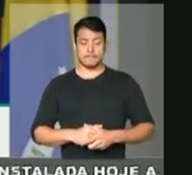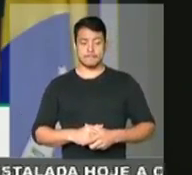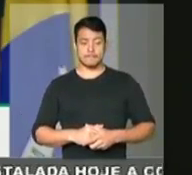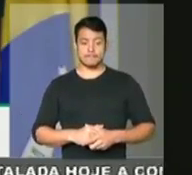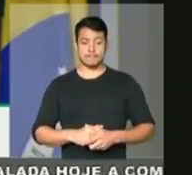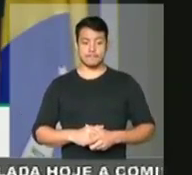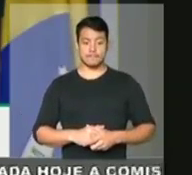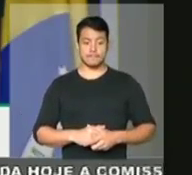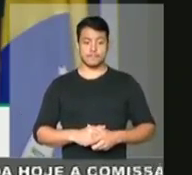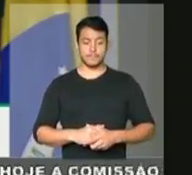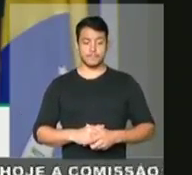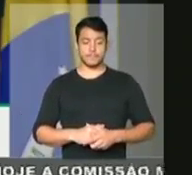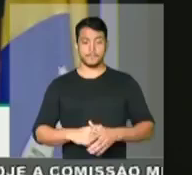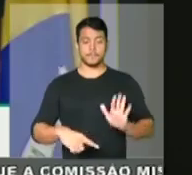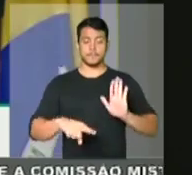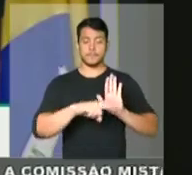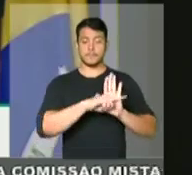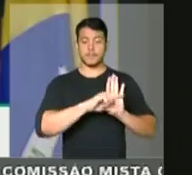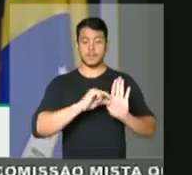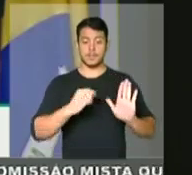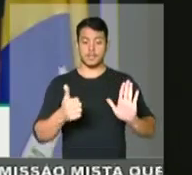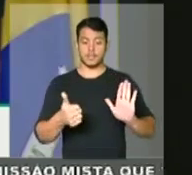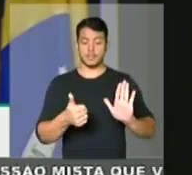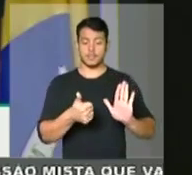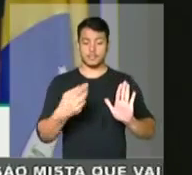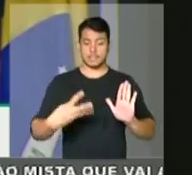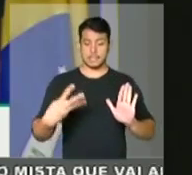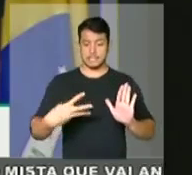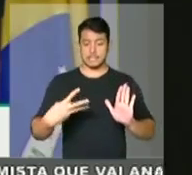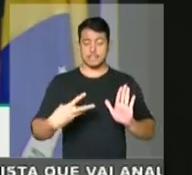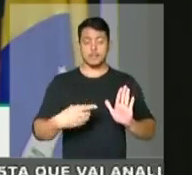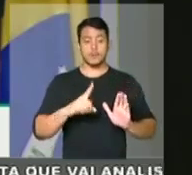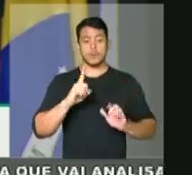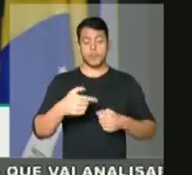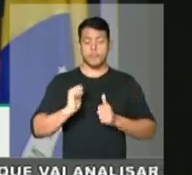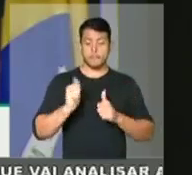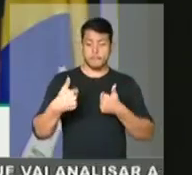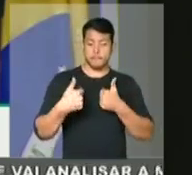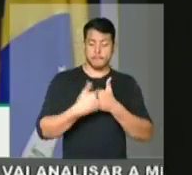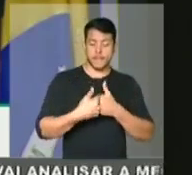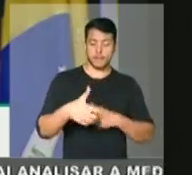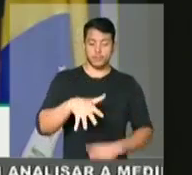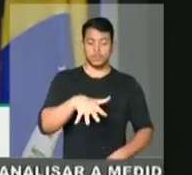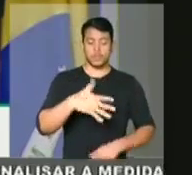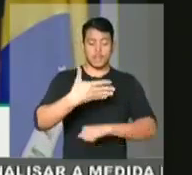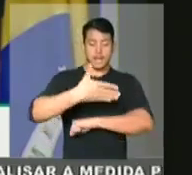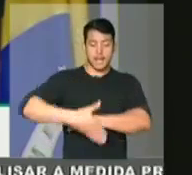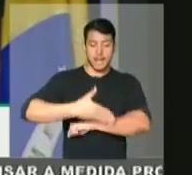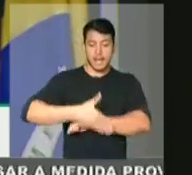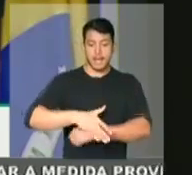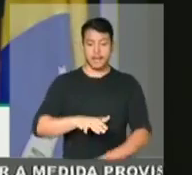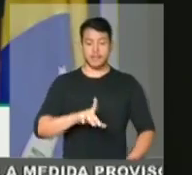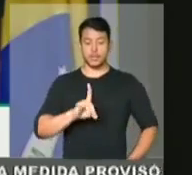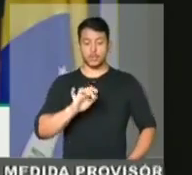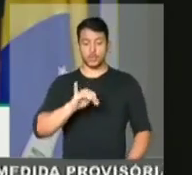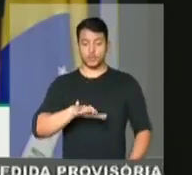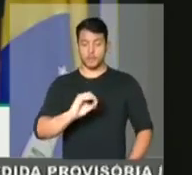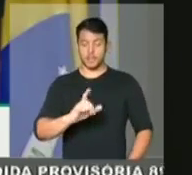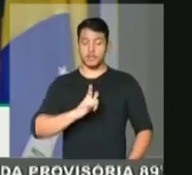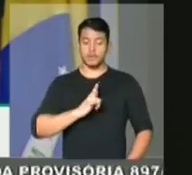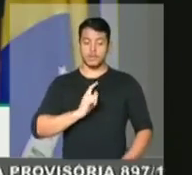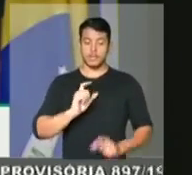Inciso 3º. Ao longo das faixas de domínio público das rodovias, de no mínimo 15 metros de cada